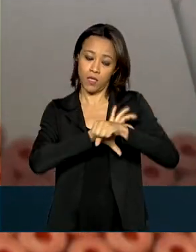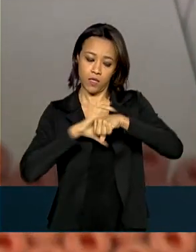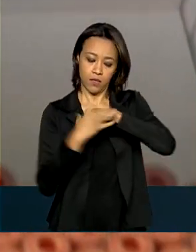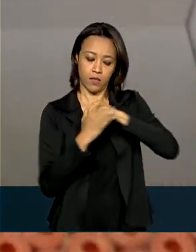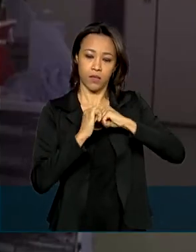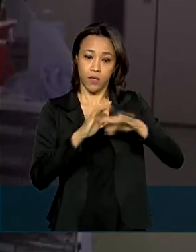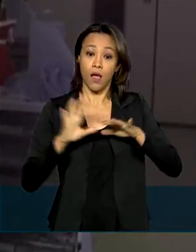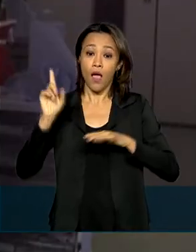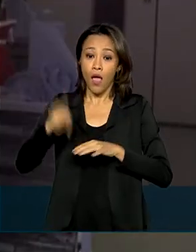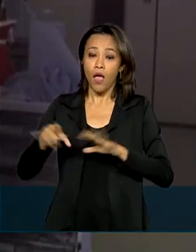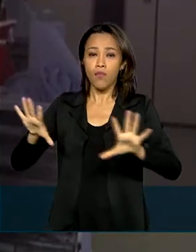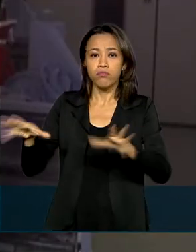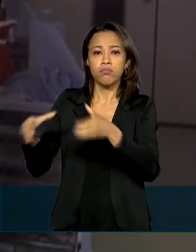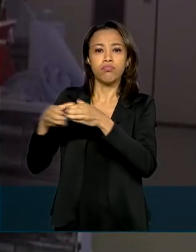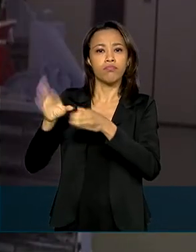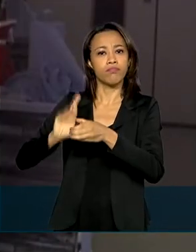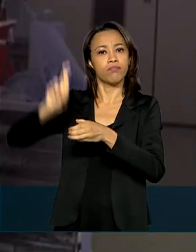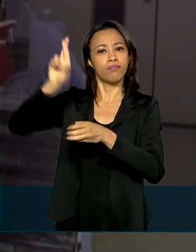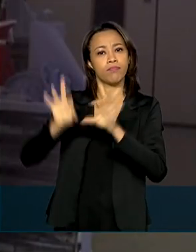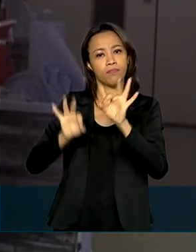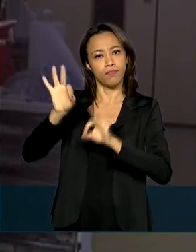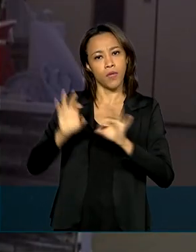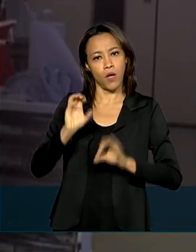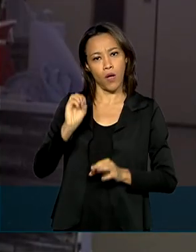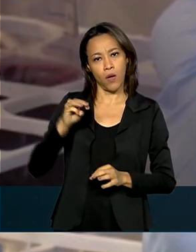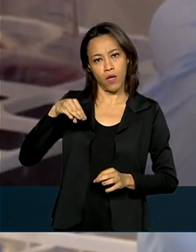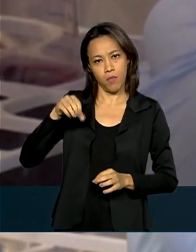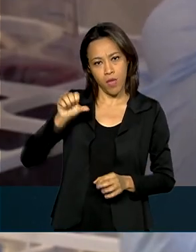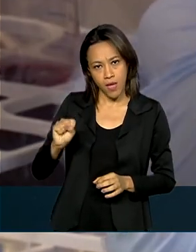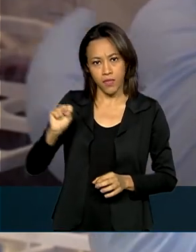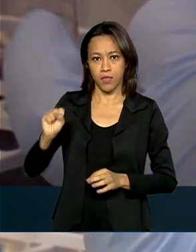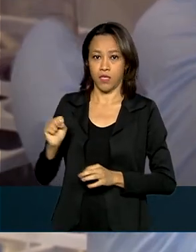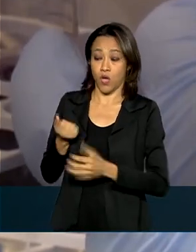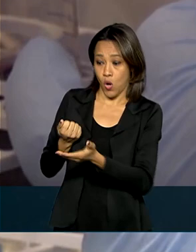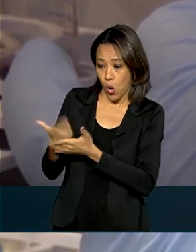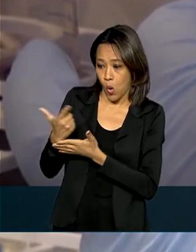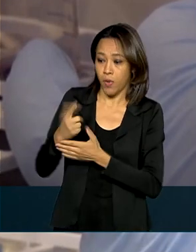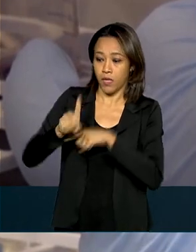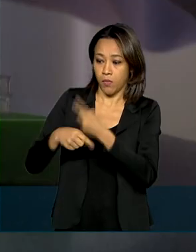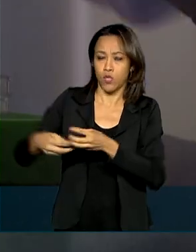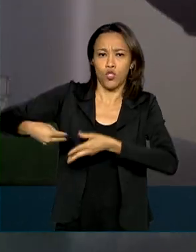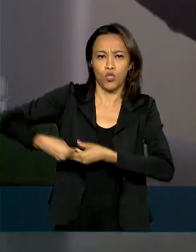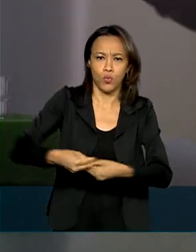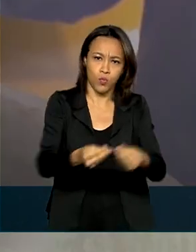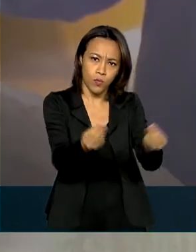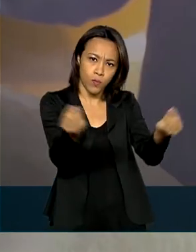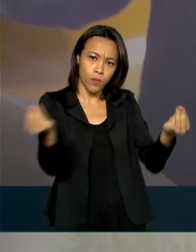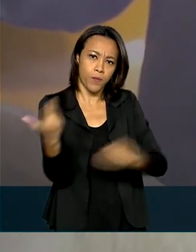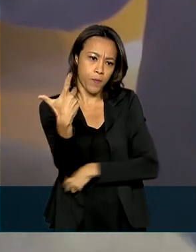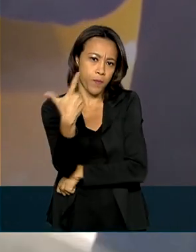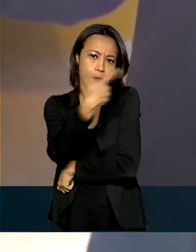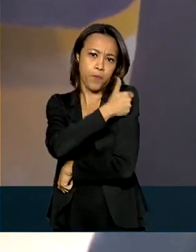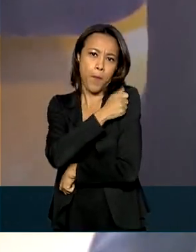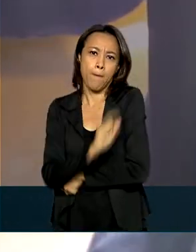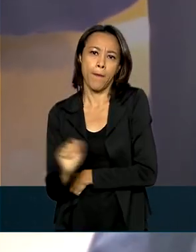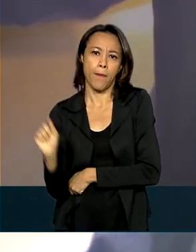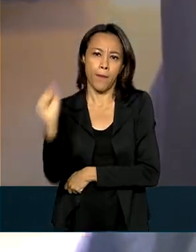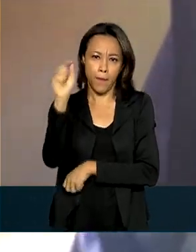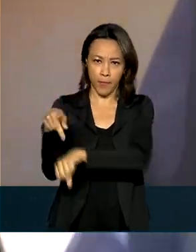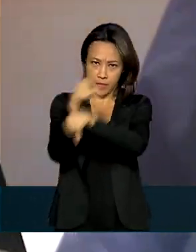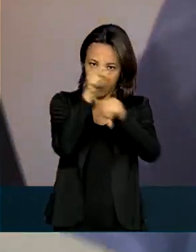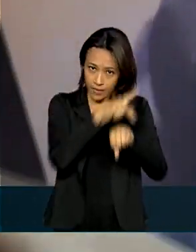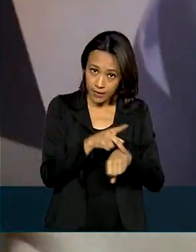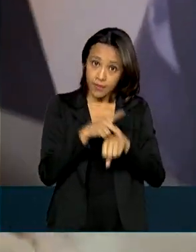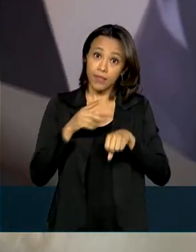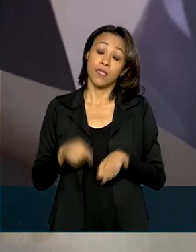é uma iniciativa da Organização Mundial de Saúde para permitir a compra e distribuição de doses de maneira justa entre os países. Segundo o